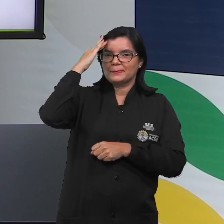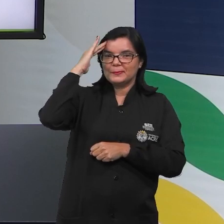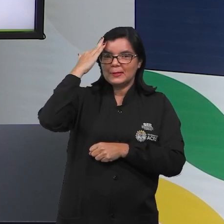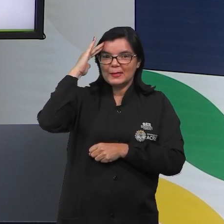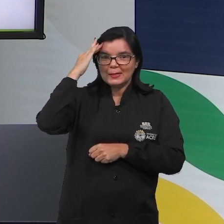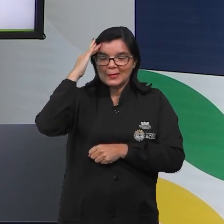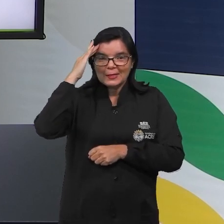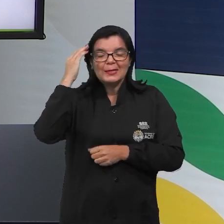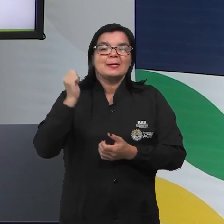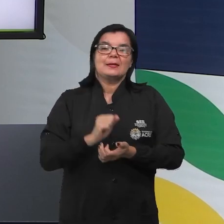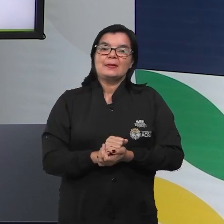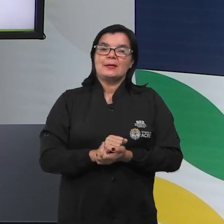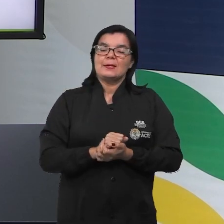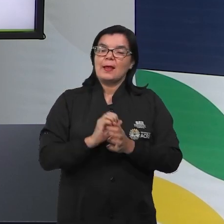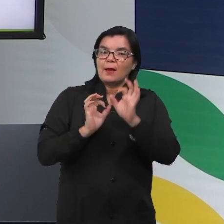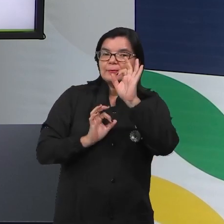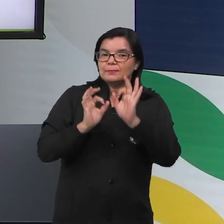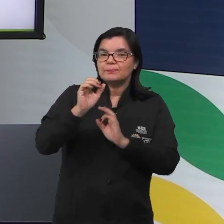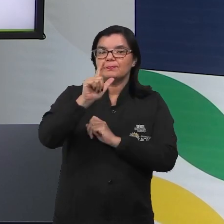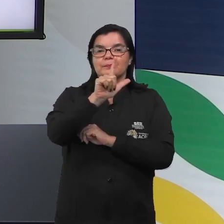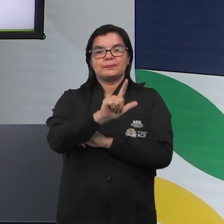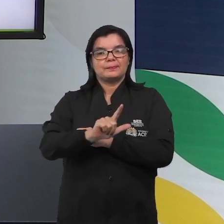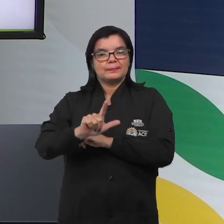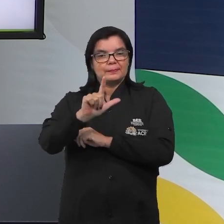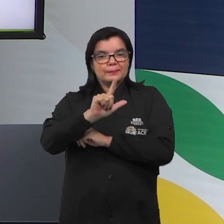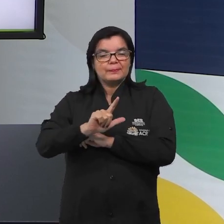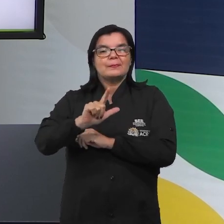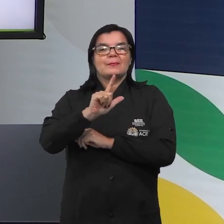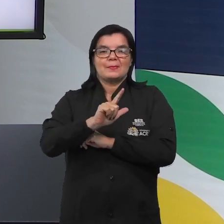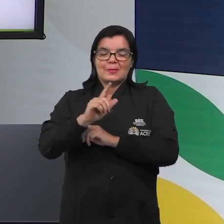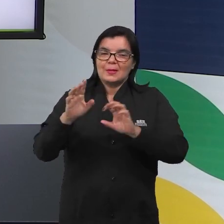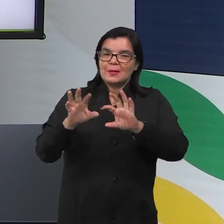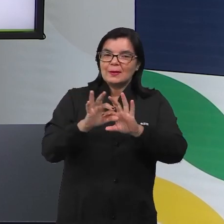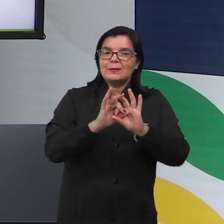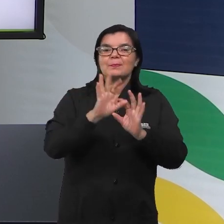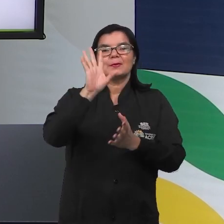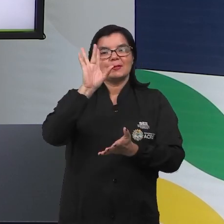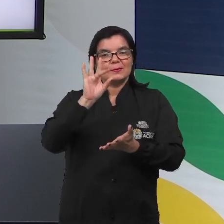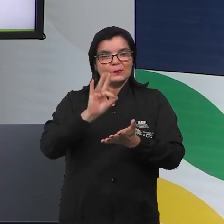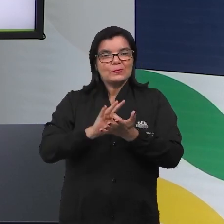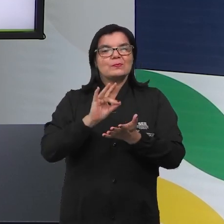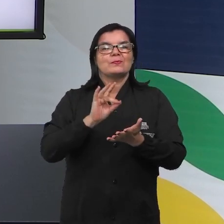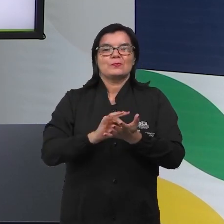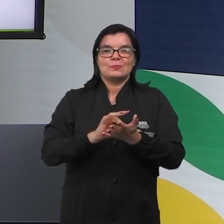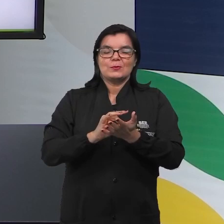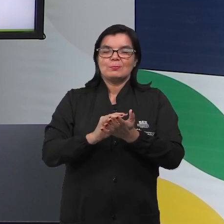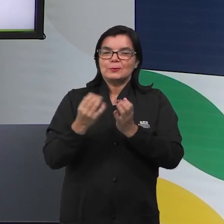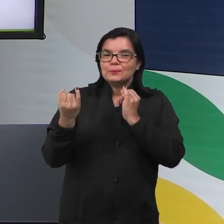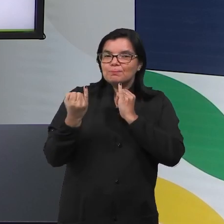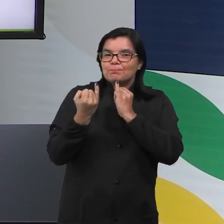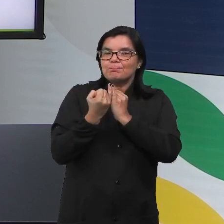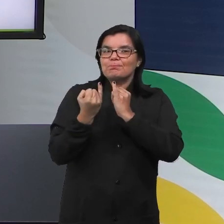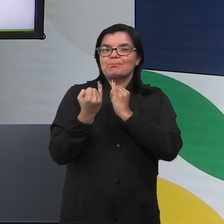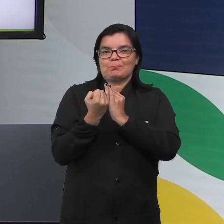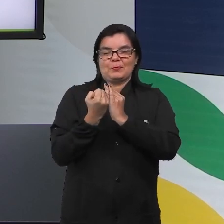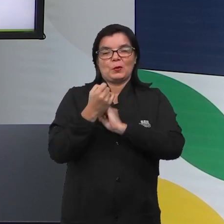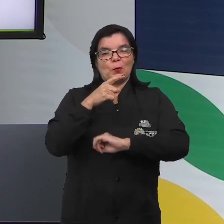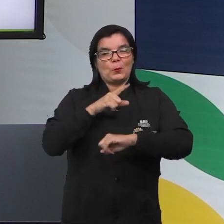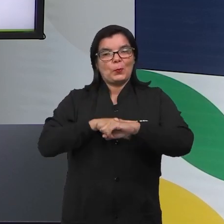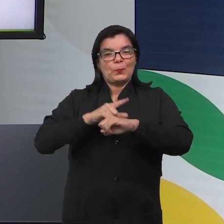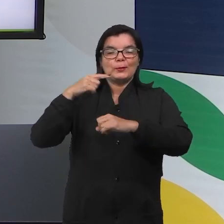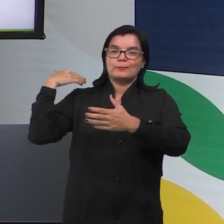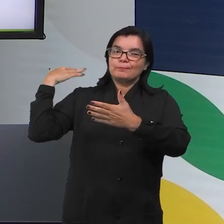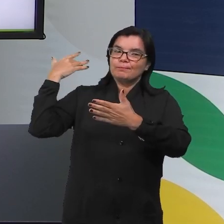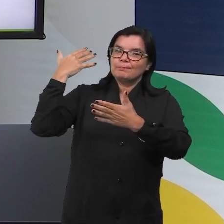compreendido que as produções literárias se ligam de forma muito íntima com o momento